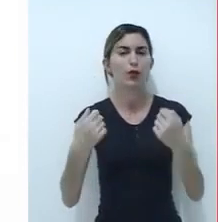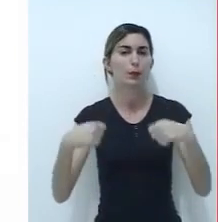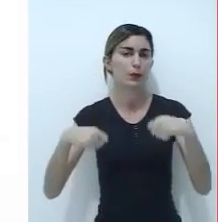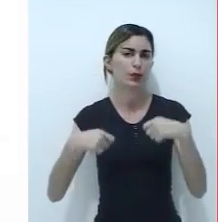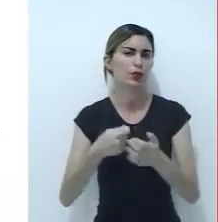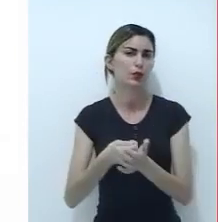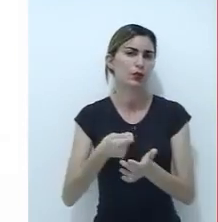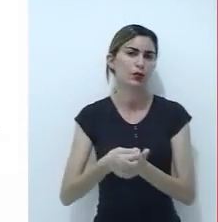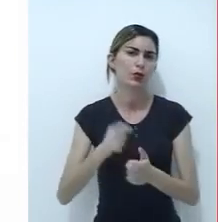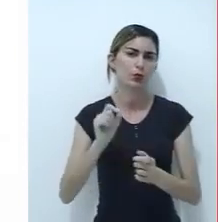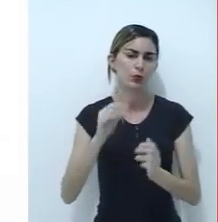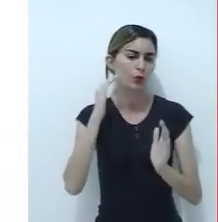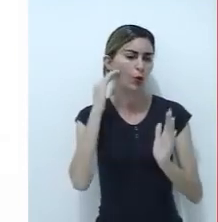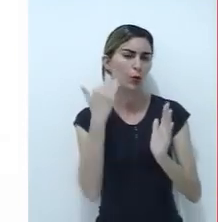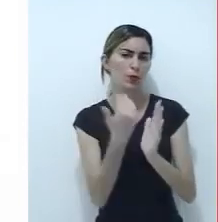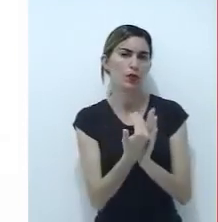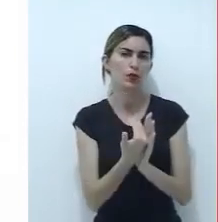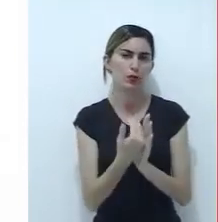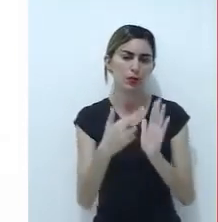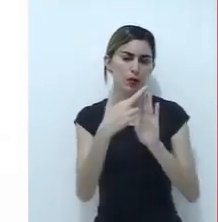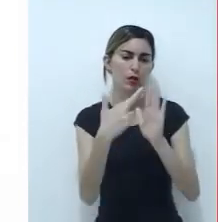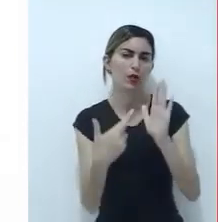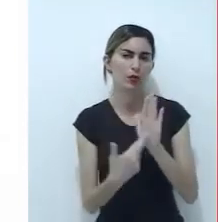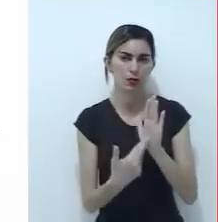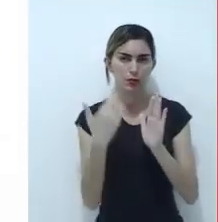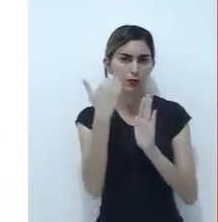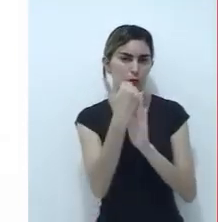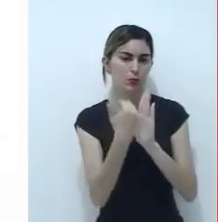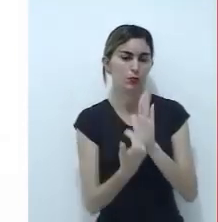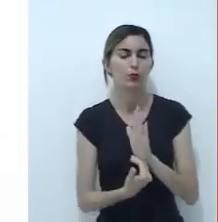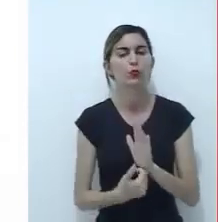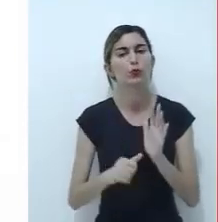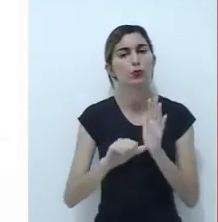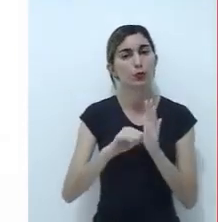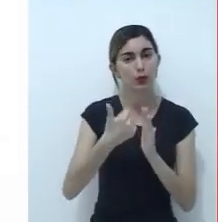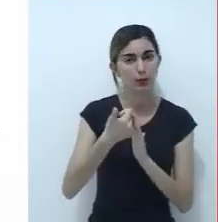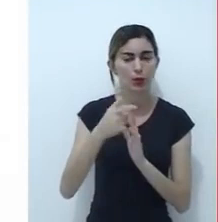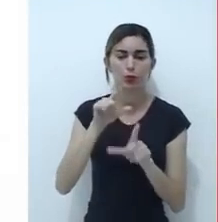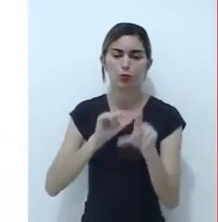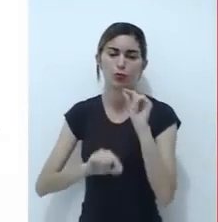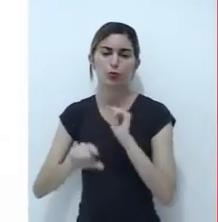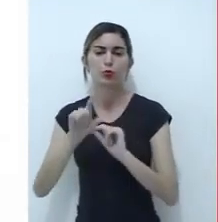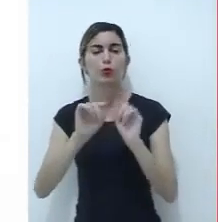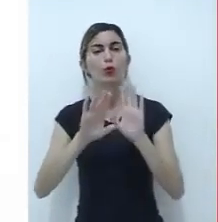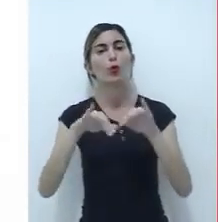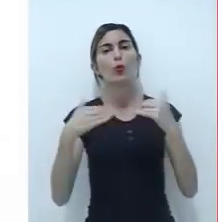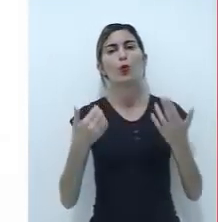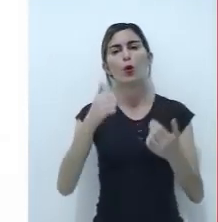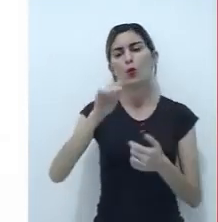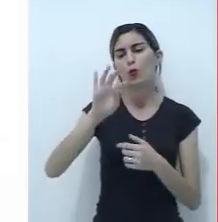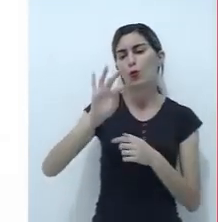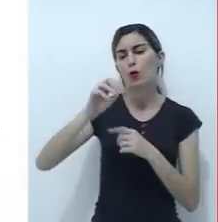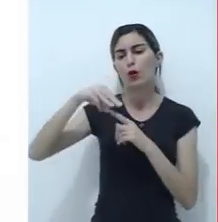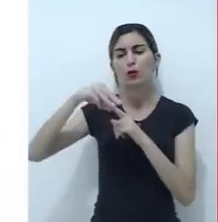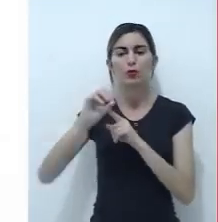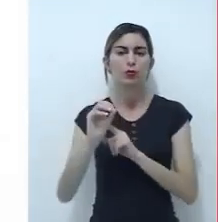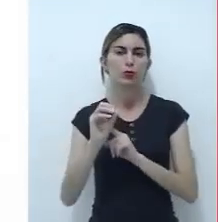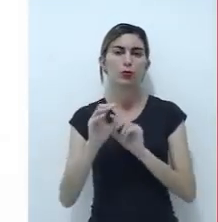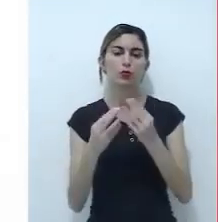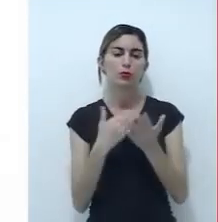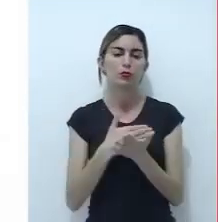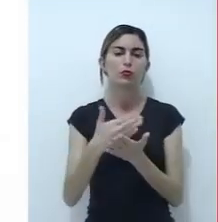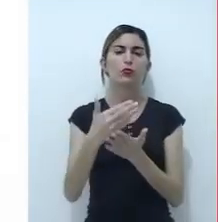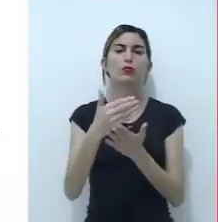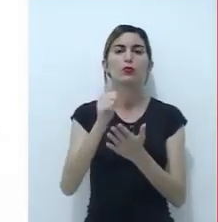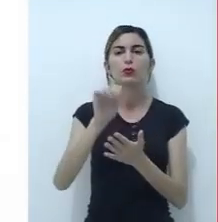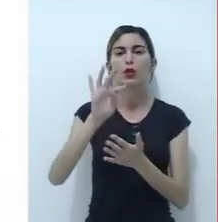a gente deve seguir as seguintes regras. Primeiro, a gente deve escolher qual átomo começar.